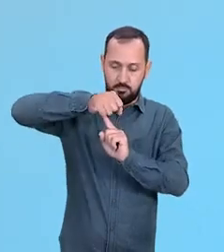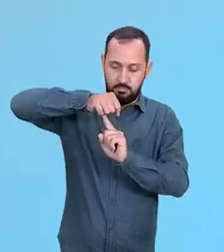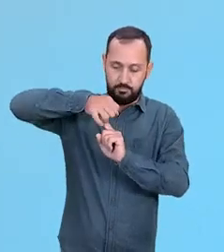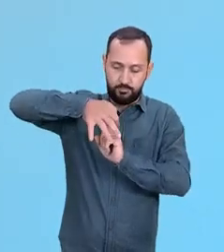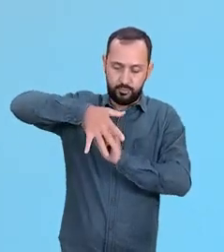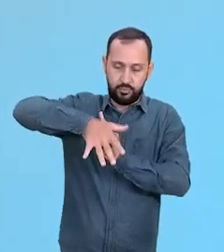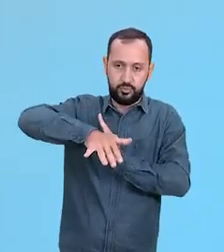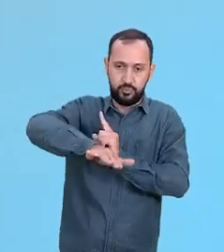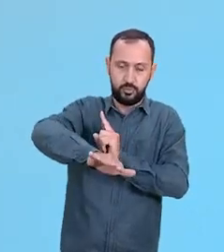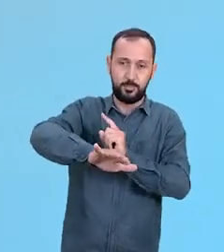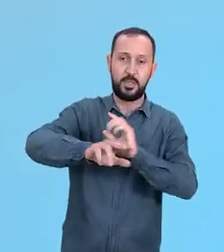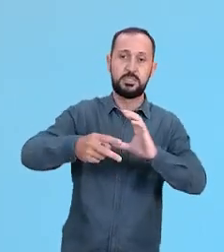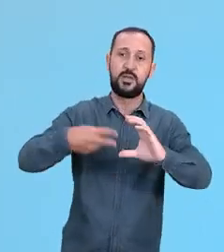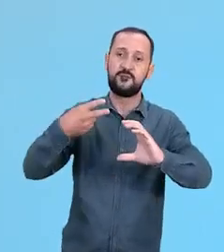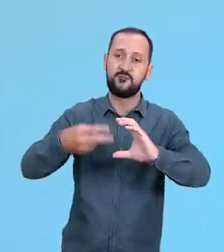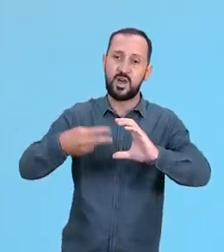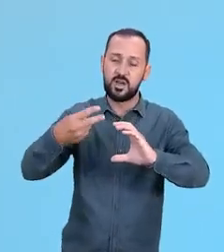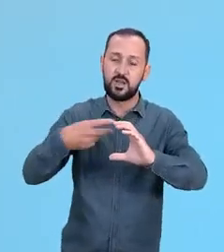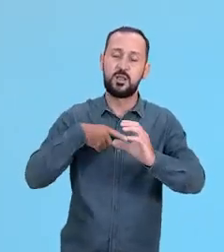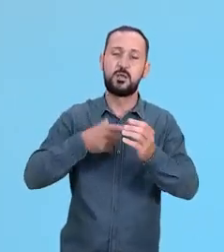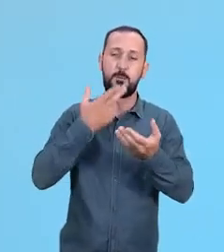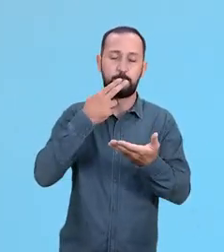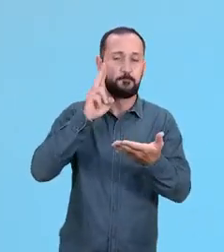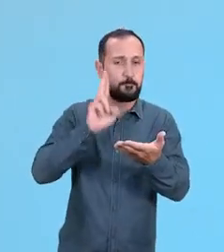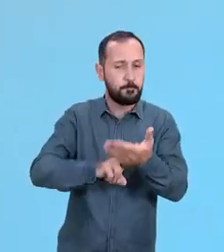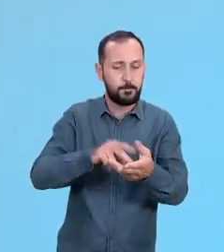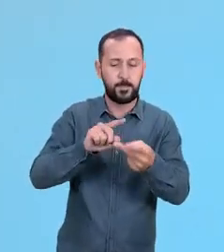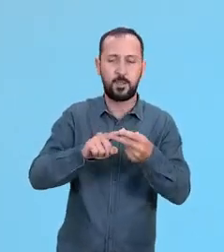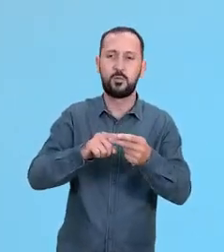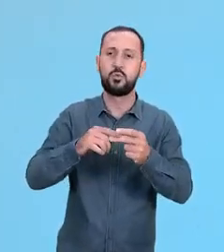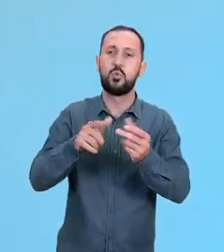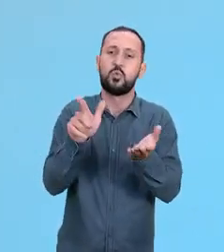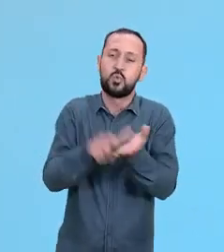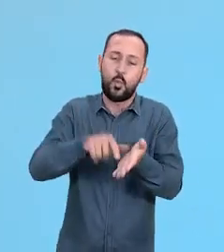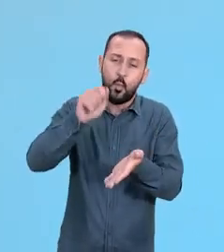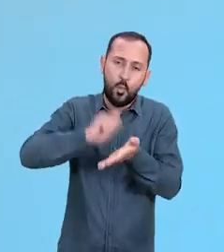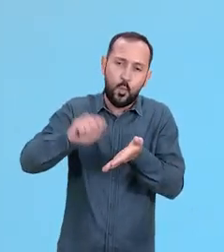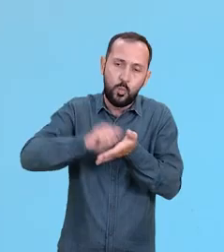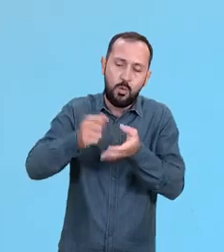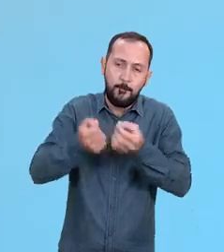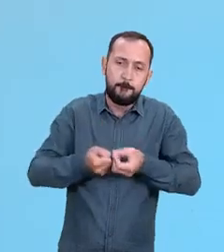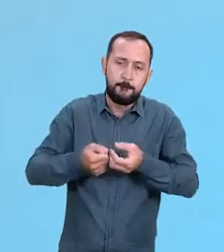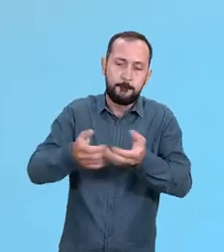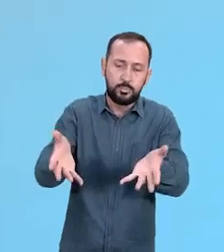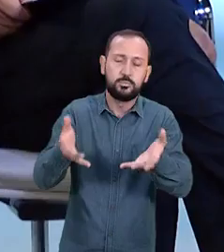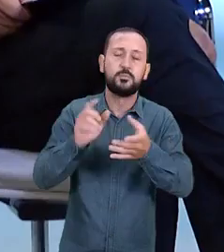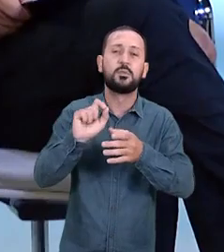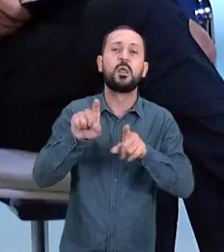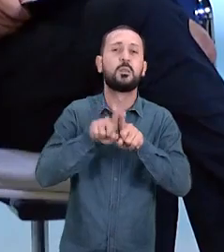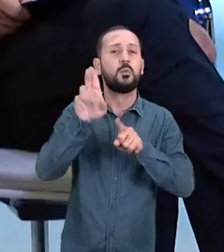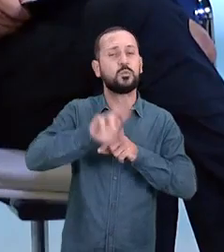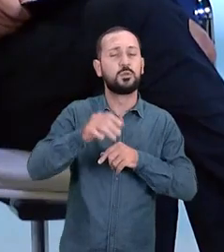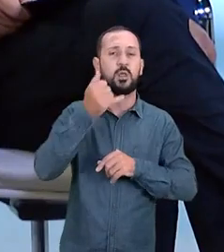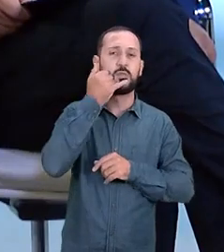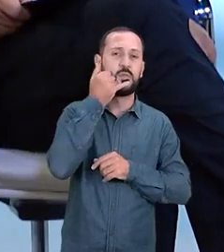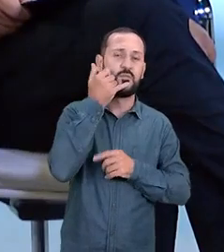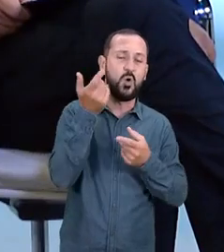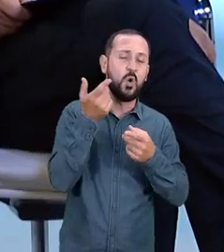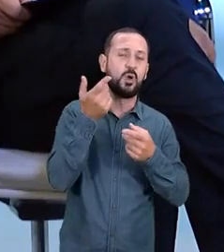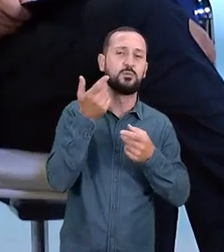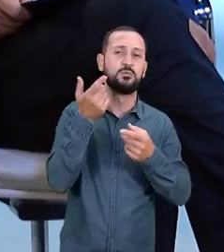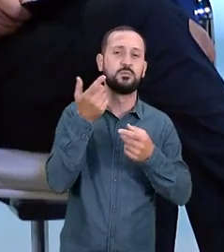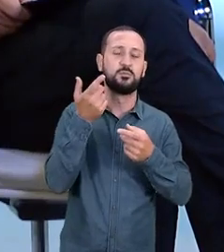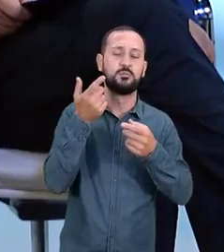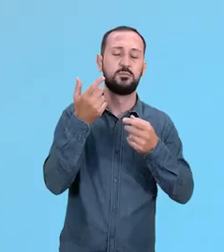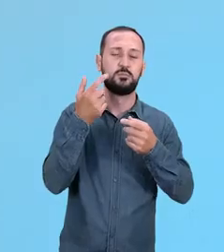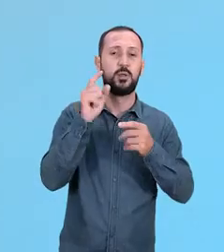vereadores documentos, cartas, também através de telefone, para que os